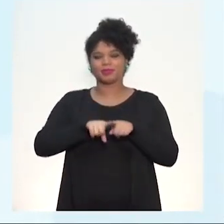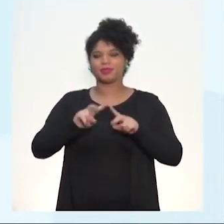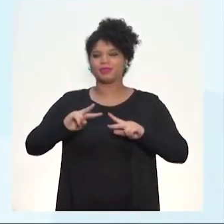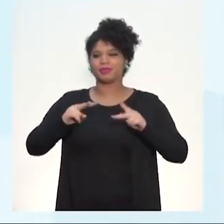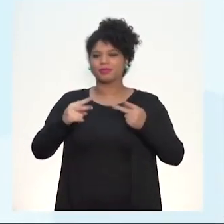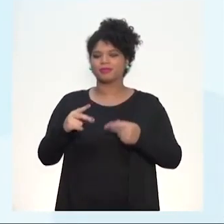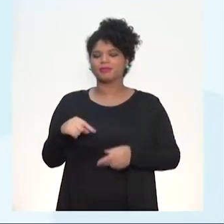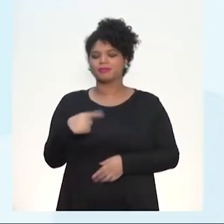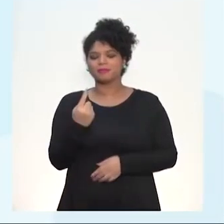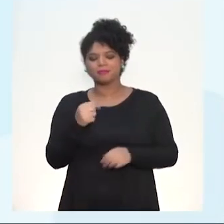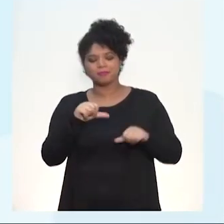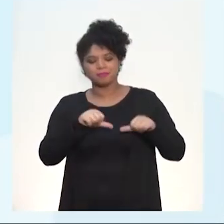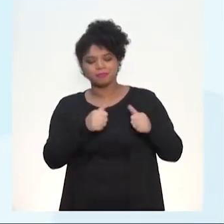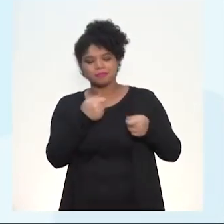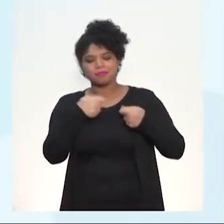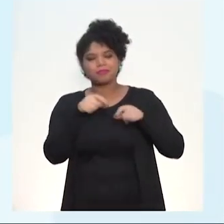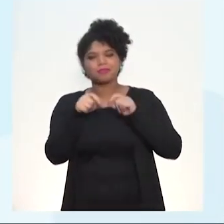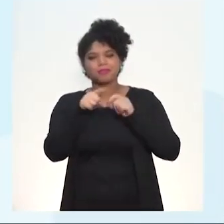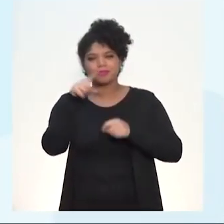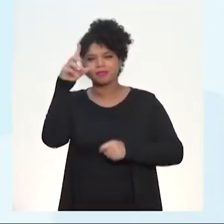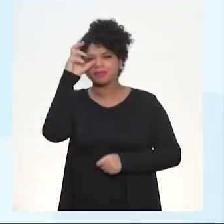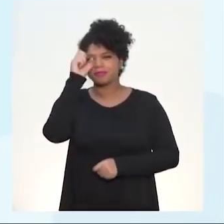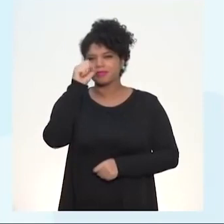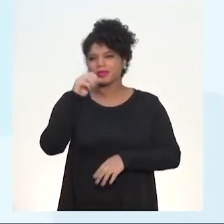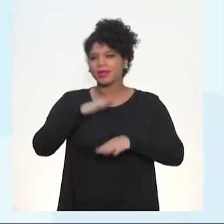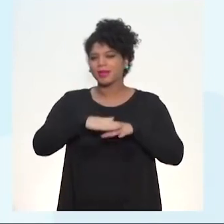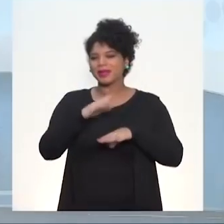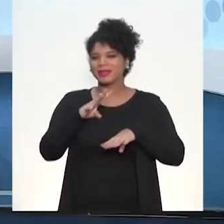melhorar para que você aprenda cada vez mais